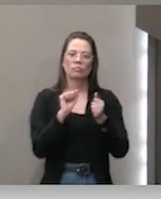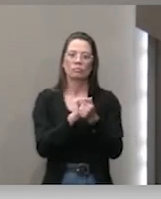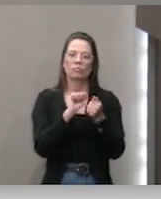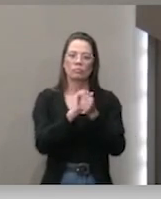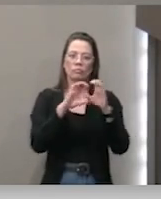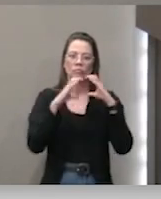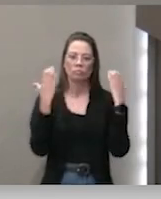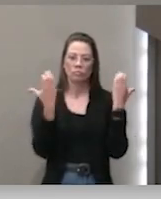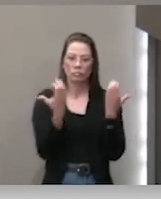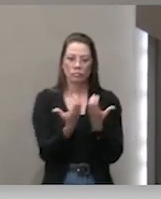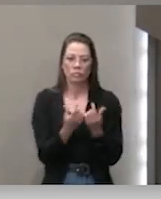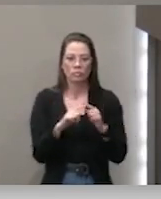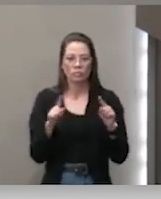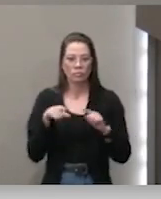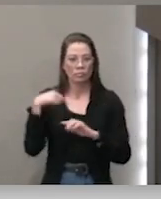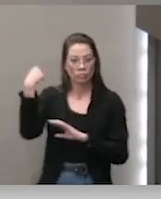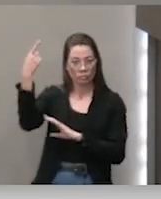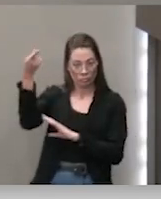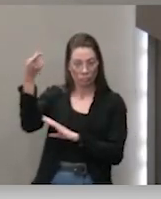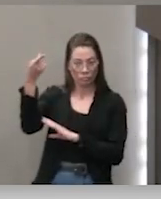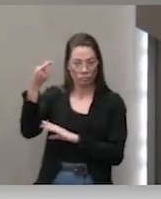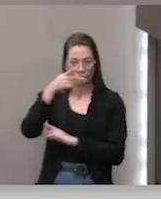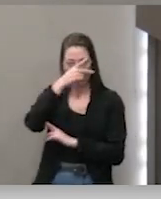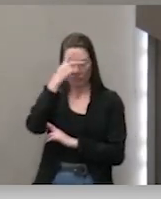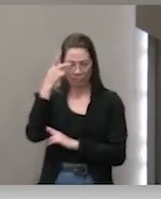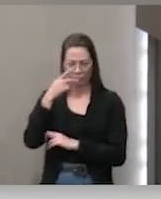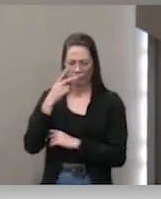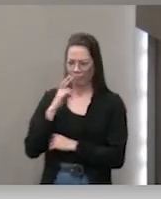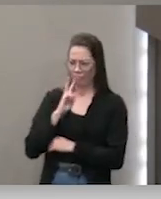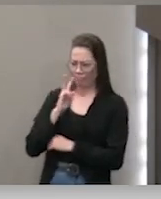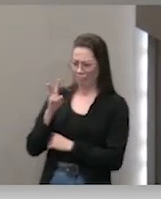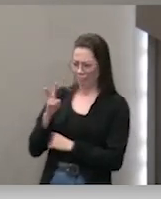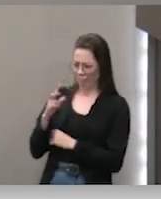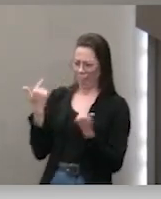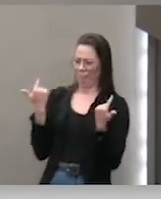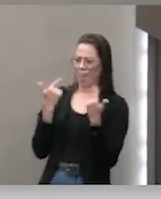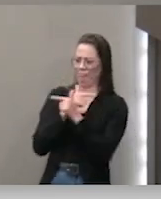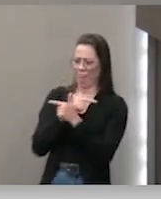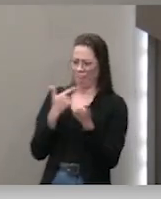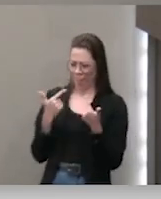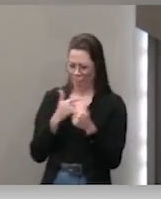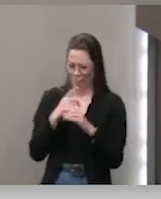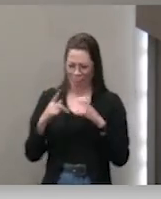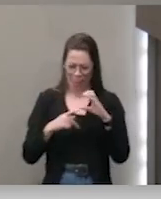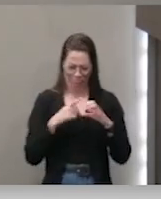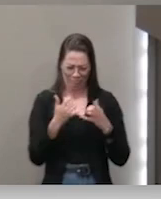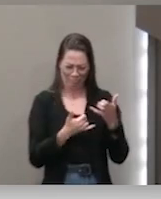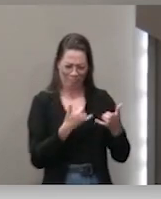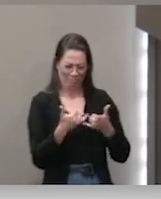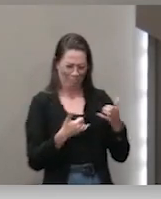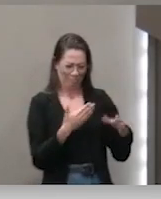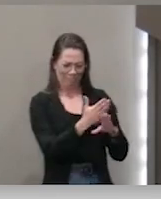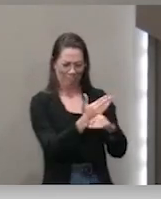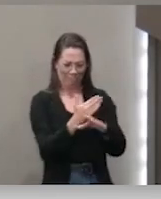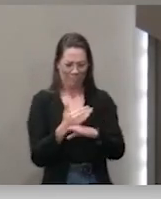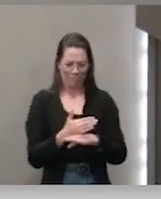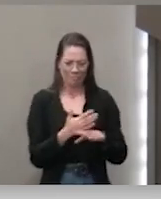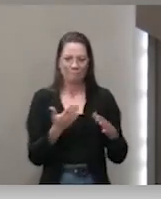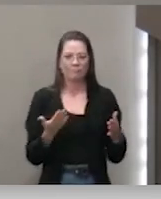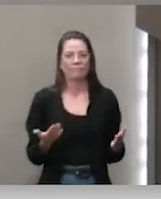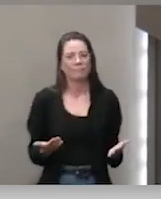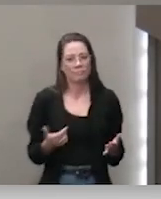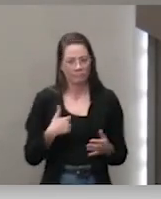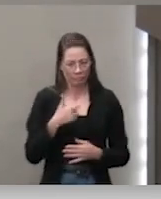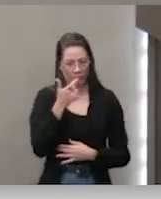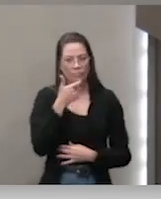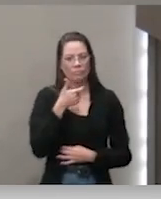comunidade. Mas quando a gente chega lá fora, presidente, as pessoas dizem para nós, mas lá dentro da Câmara de Vereadores é uma brincadeira, todo mundo brincando. Então, eu acho